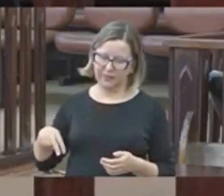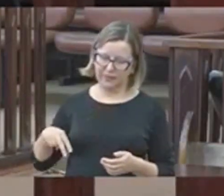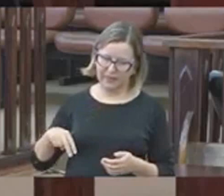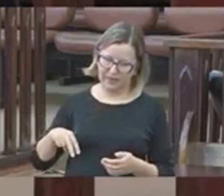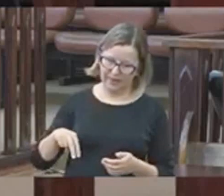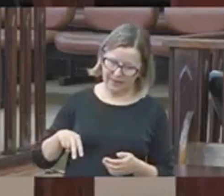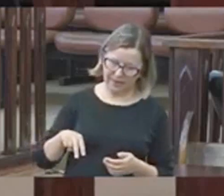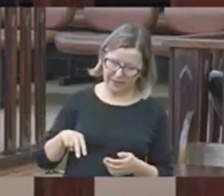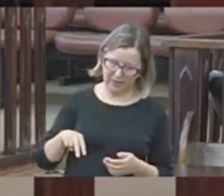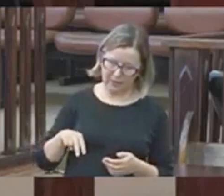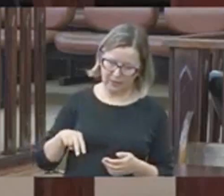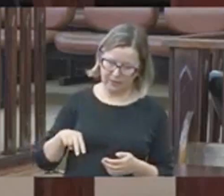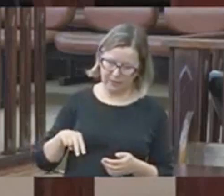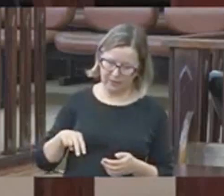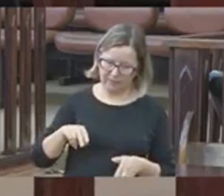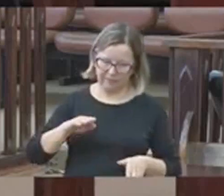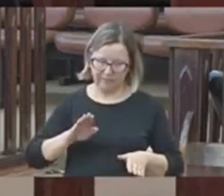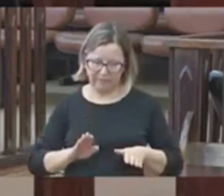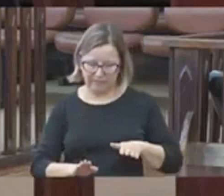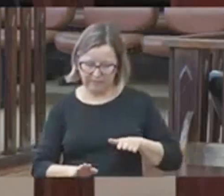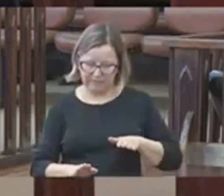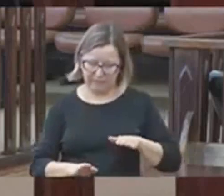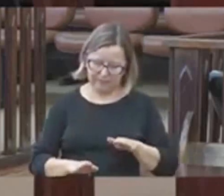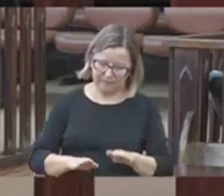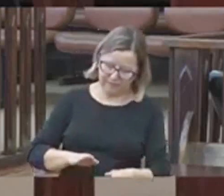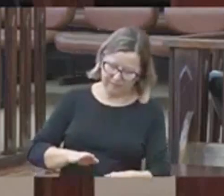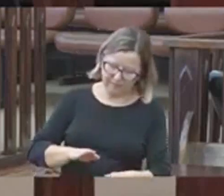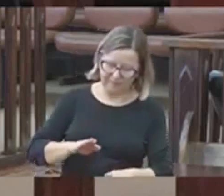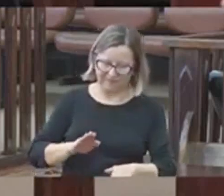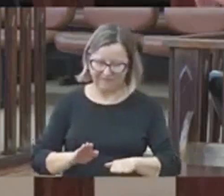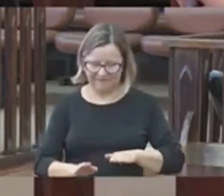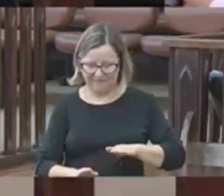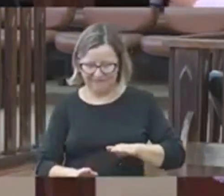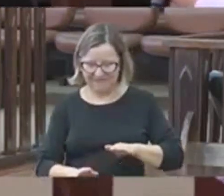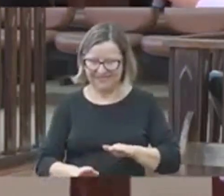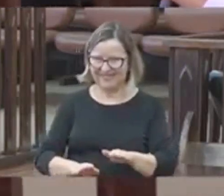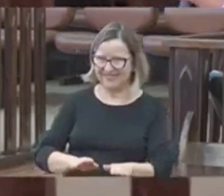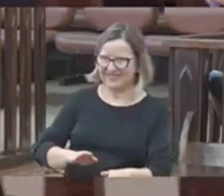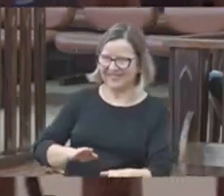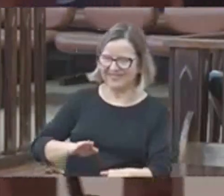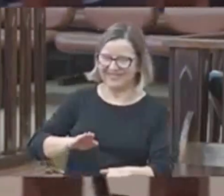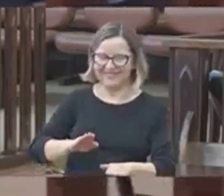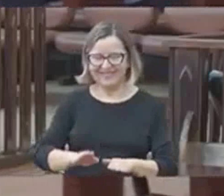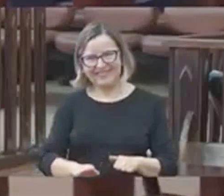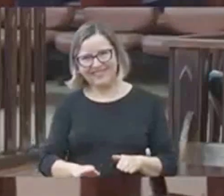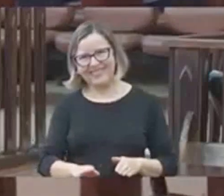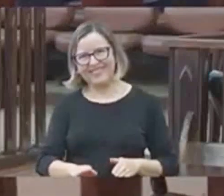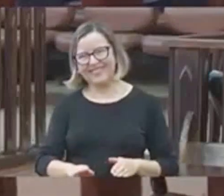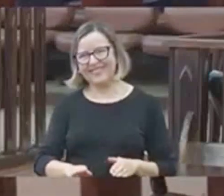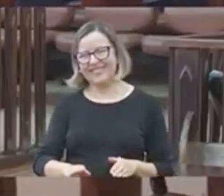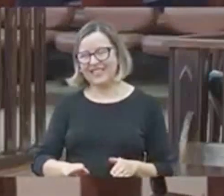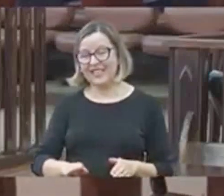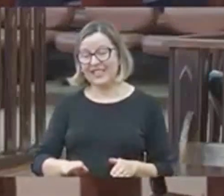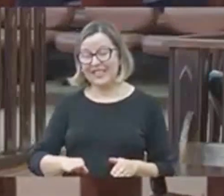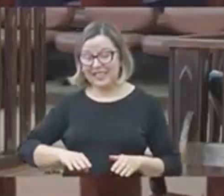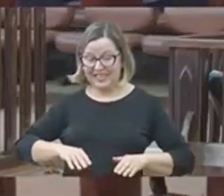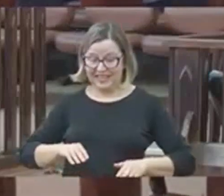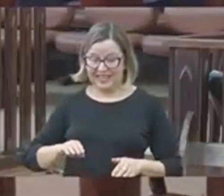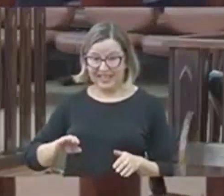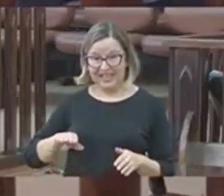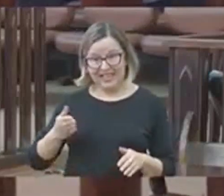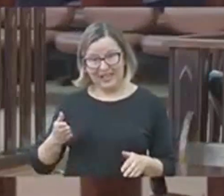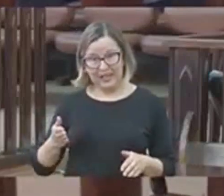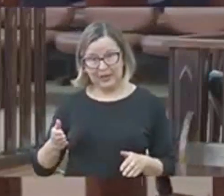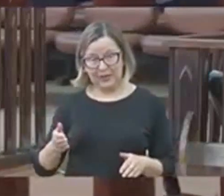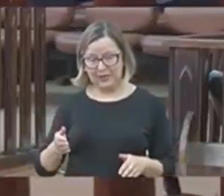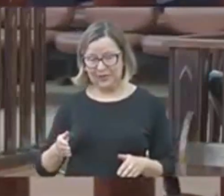desequilíbrio. Há uma modificação do centro de gravidade, então há um deslocamento para frente, porque nós